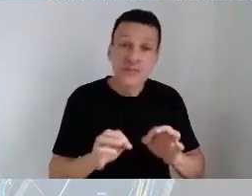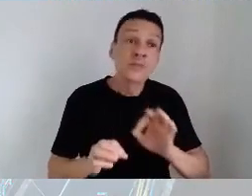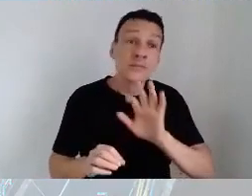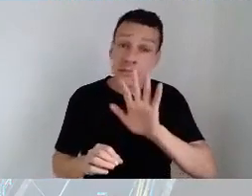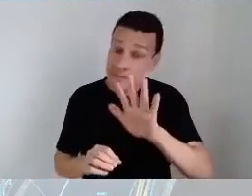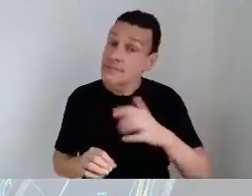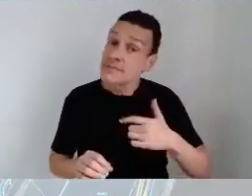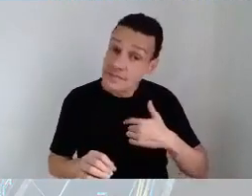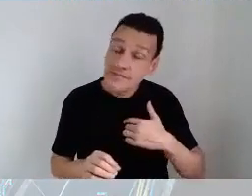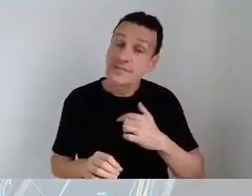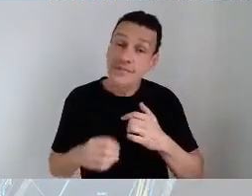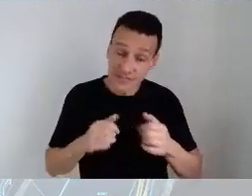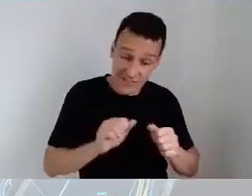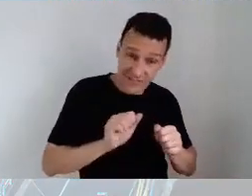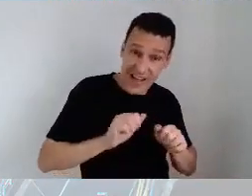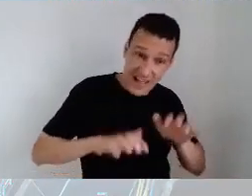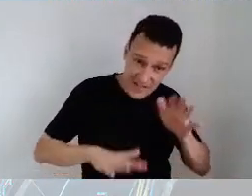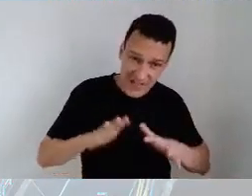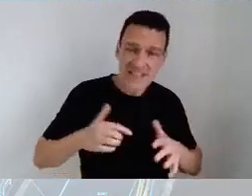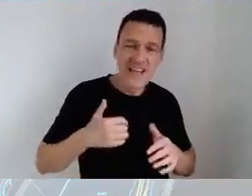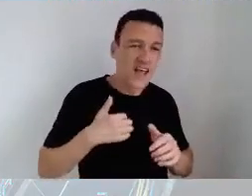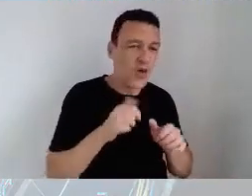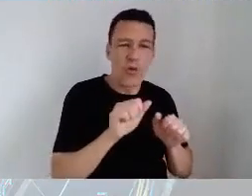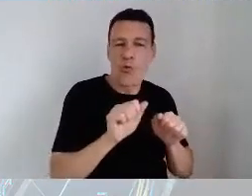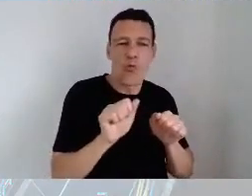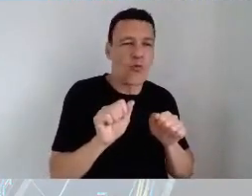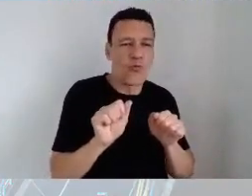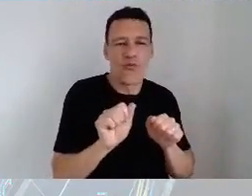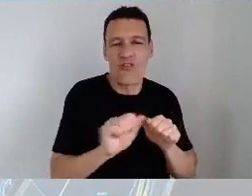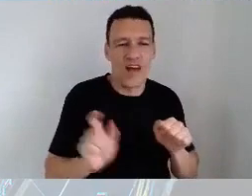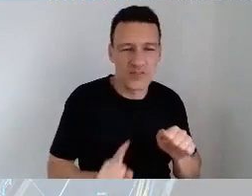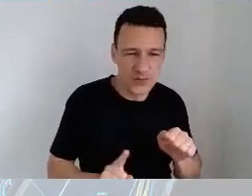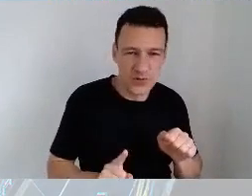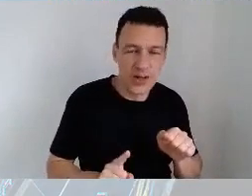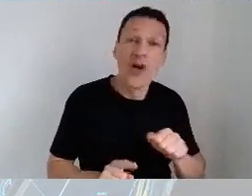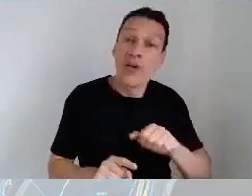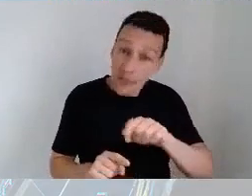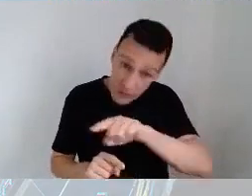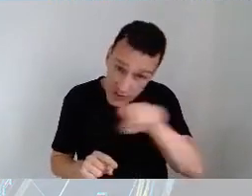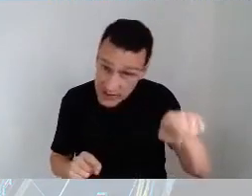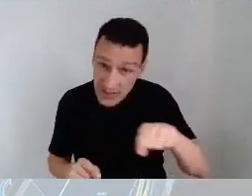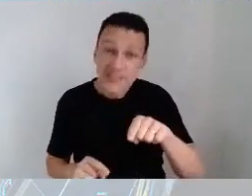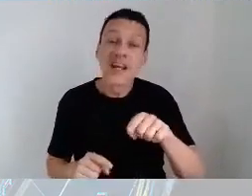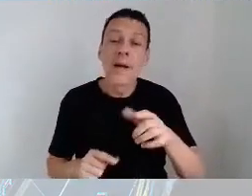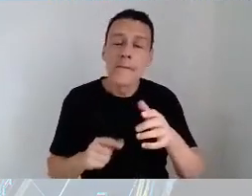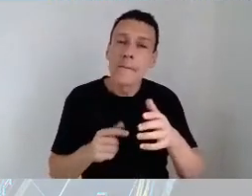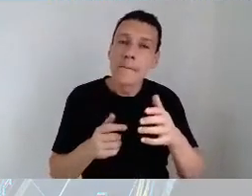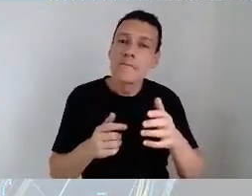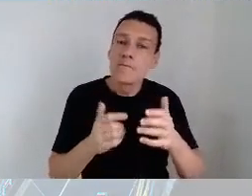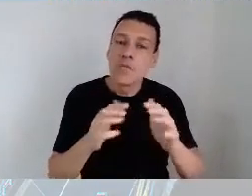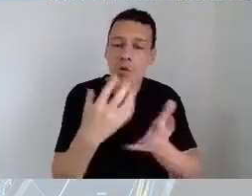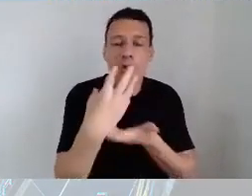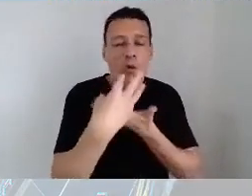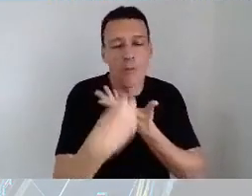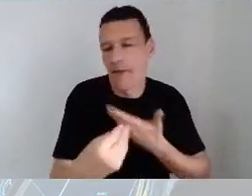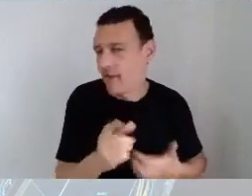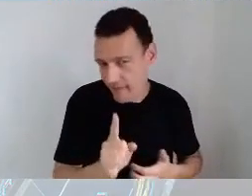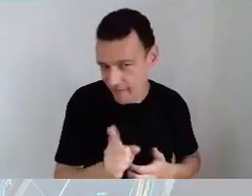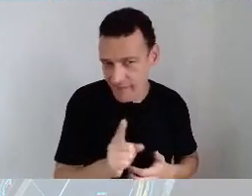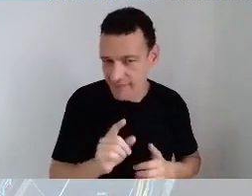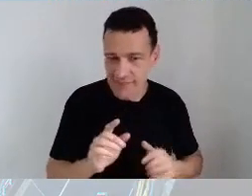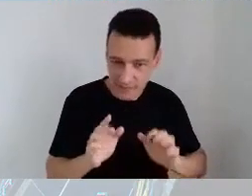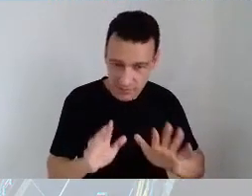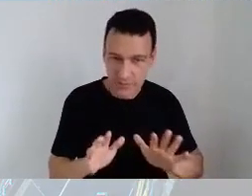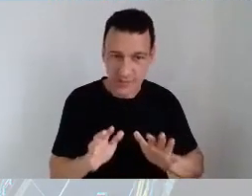faço. Porque entendo que, quando fala de monitoria, e quando a gente está aprendendo ferramentas, e essa ferramenta tem um